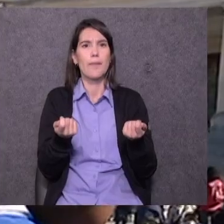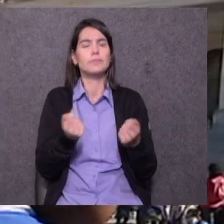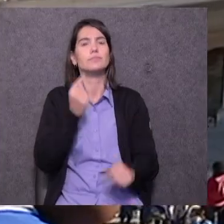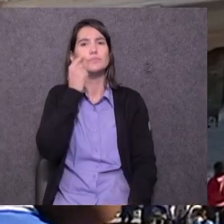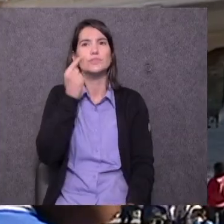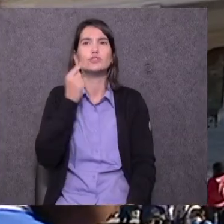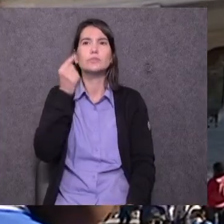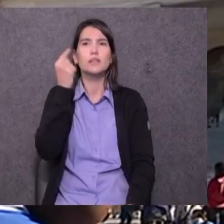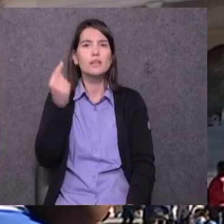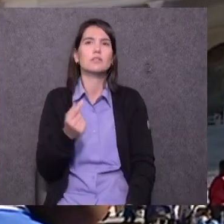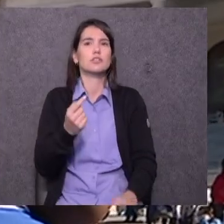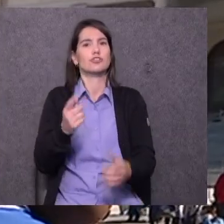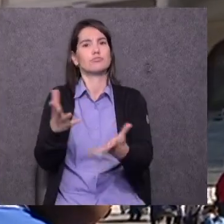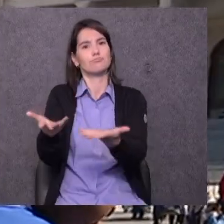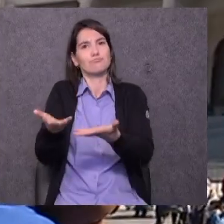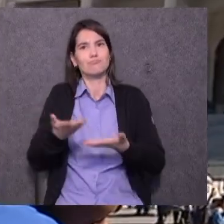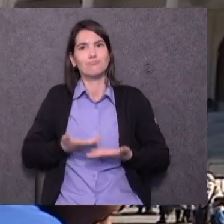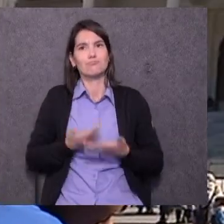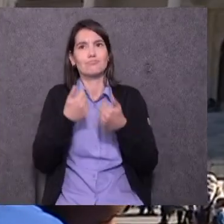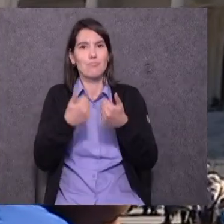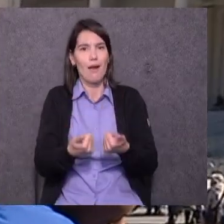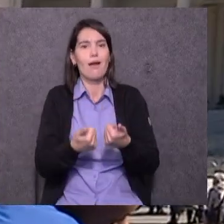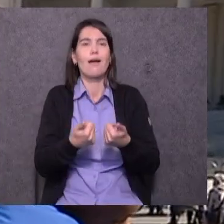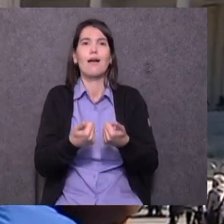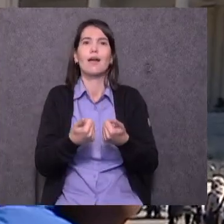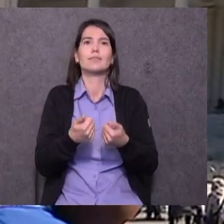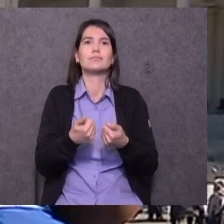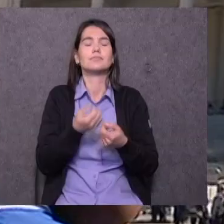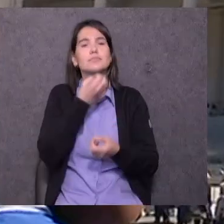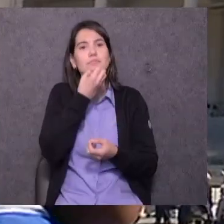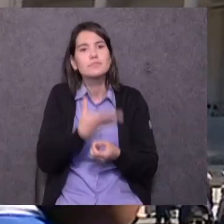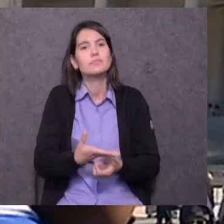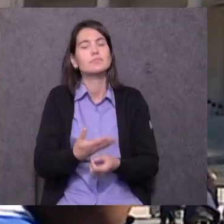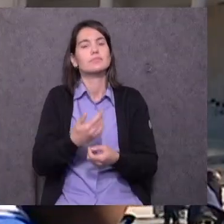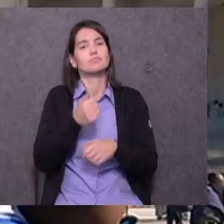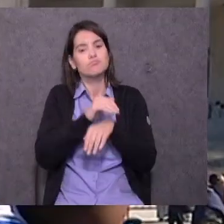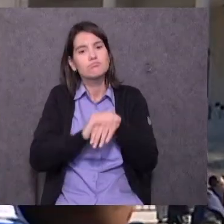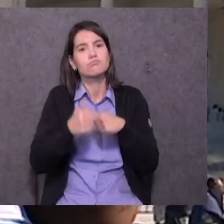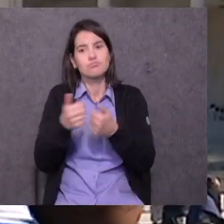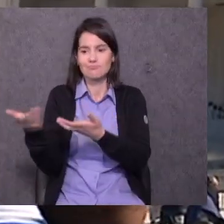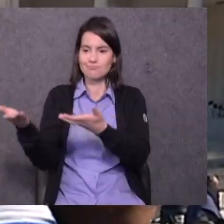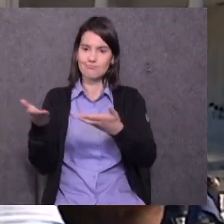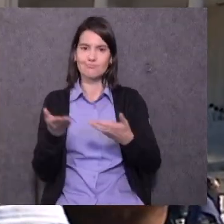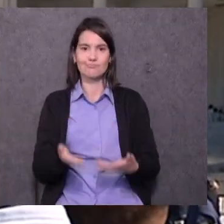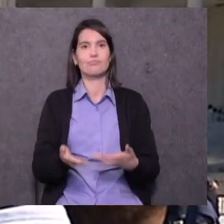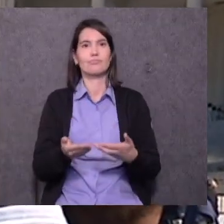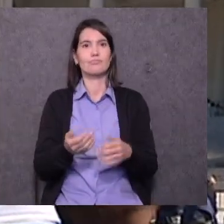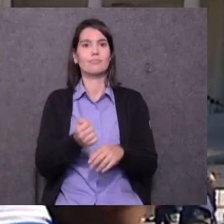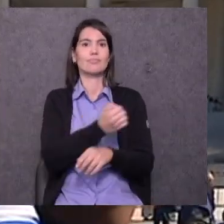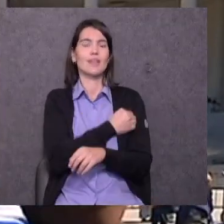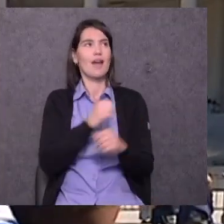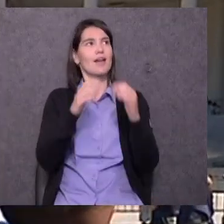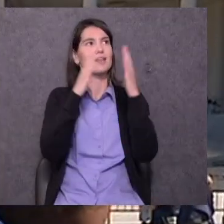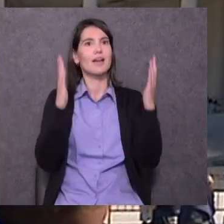especialistas do bem acolher e da hospitalidade generosa e gentil na casa que recebe o Senhor e os